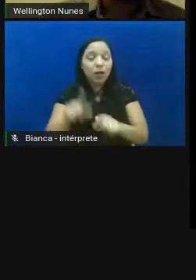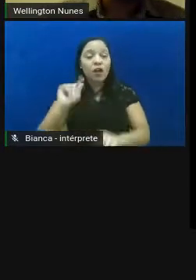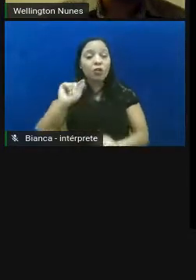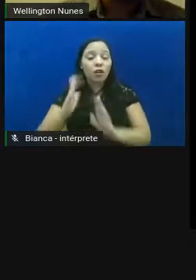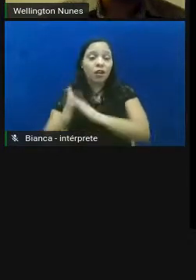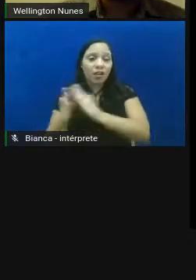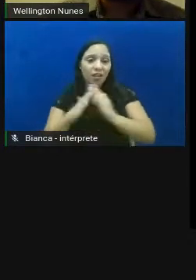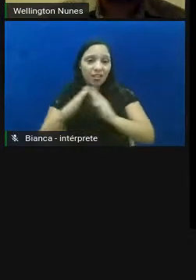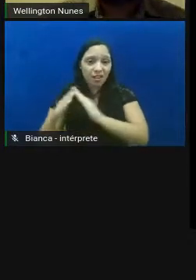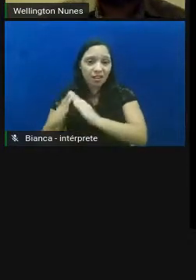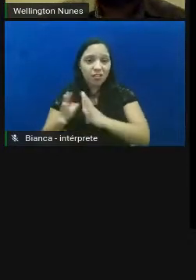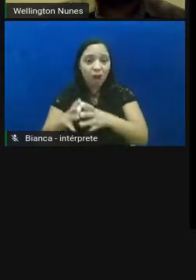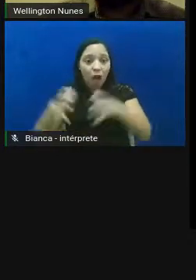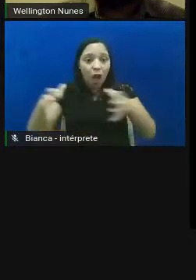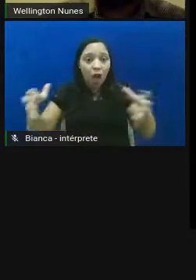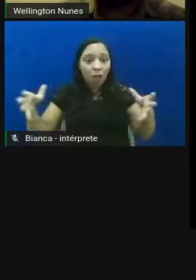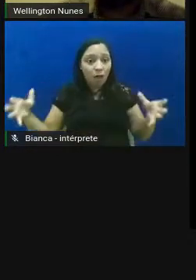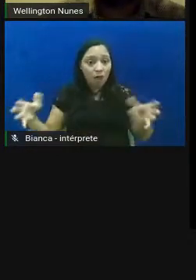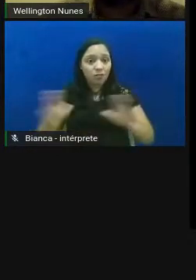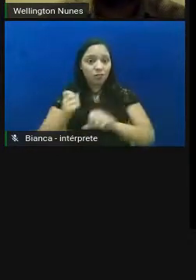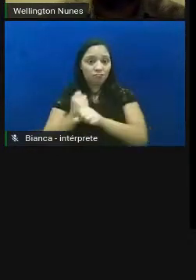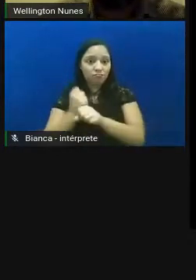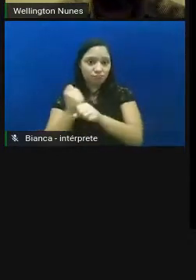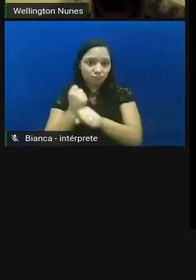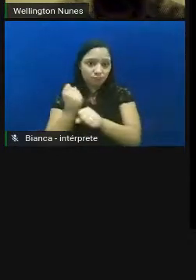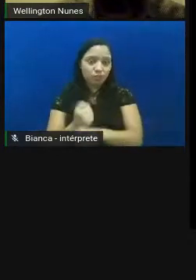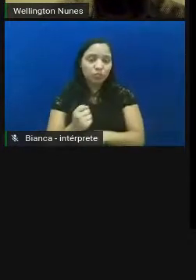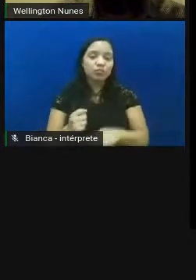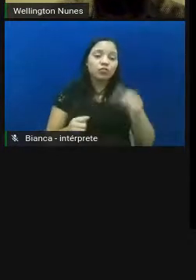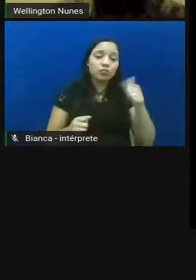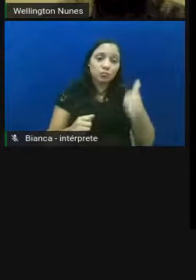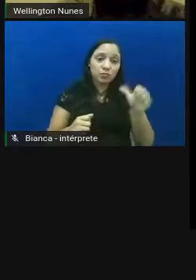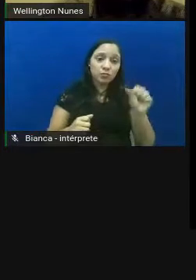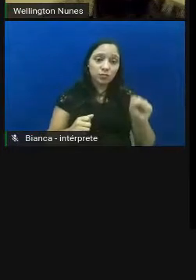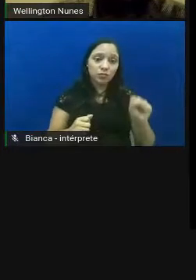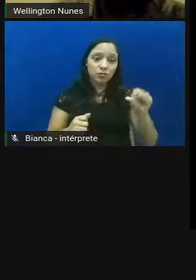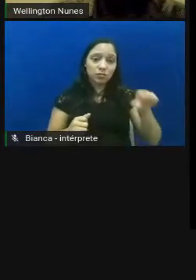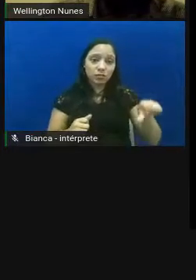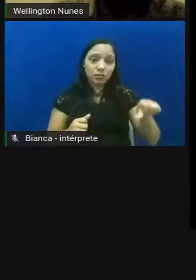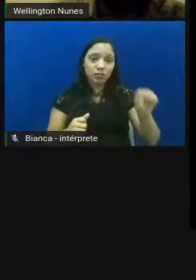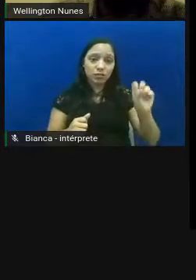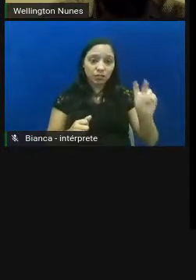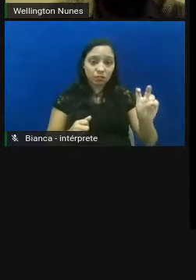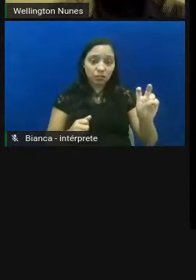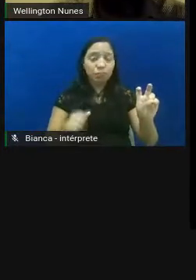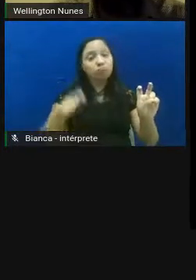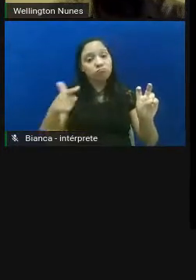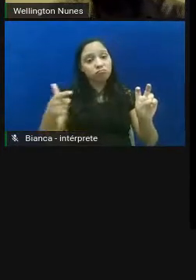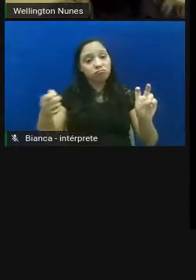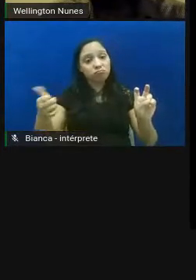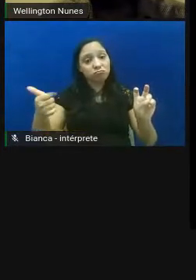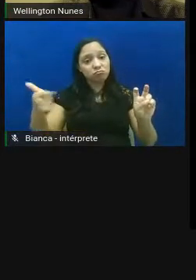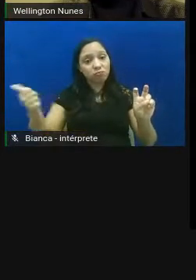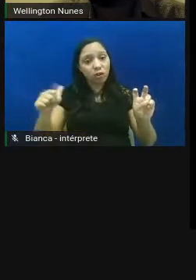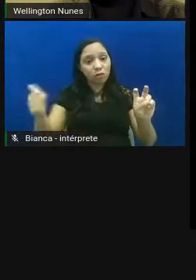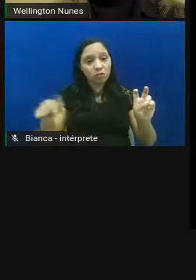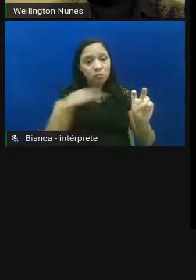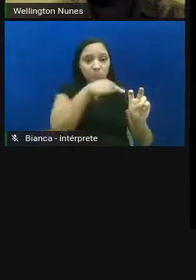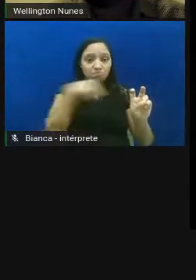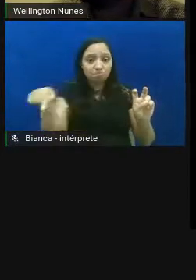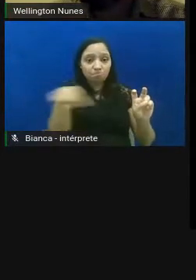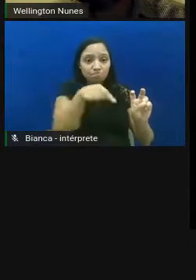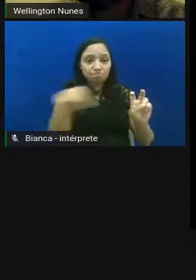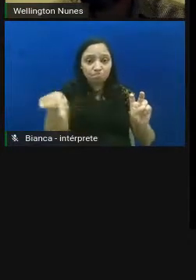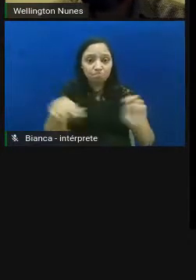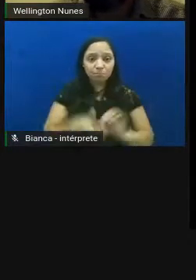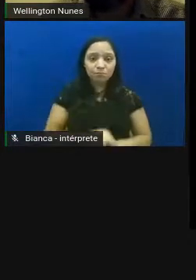crescendo de 85 até 2011. Outra coisa que pode ser feita também, além da extração